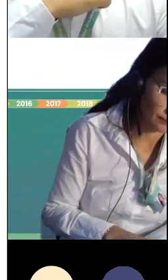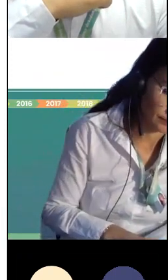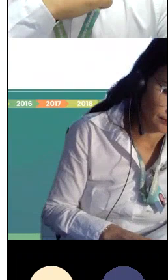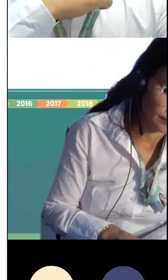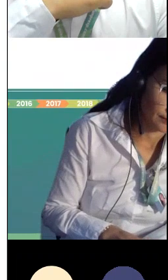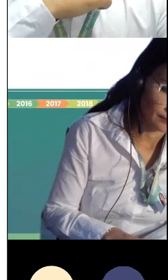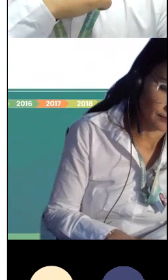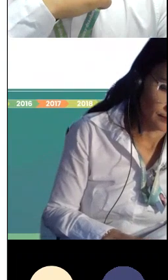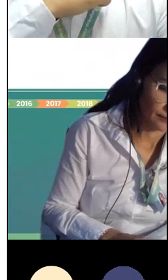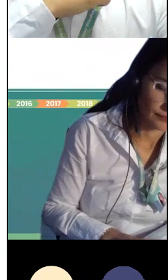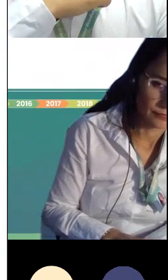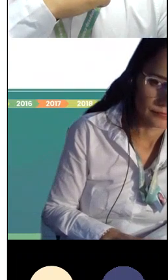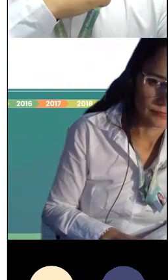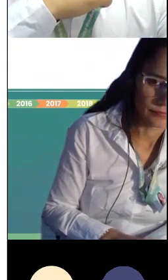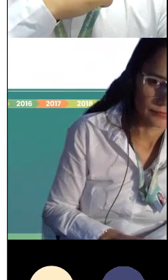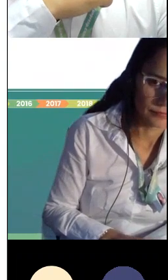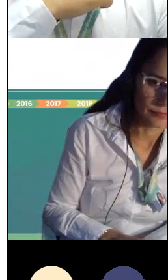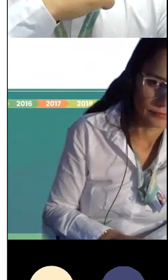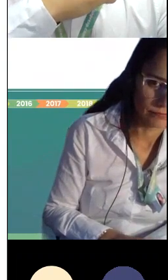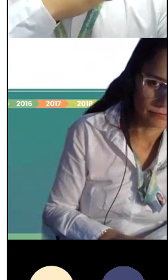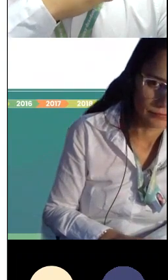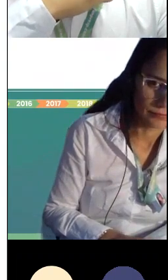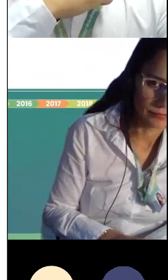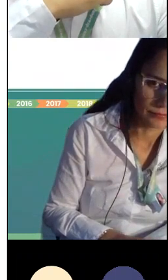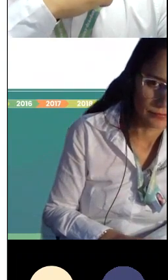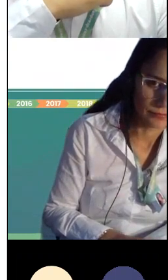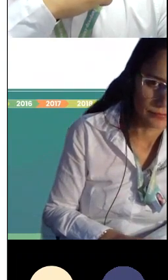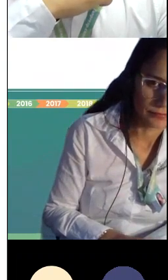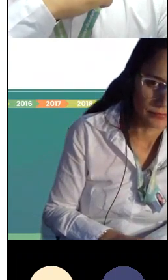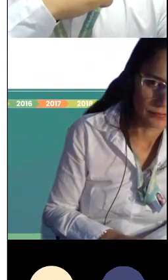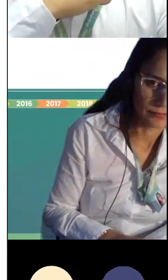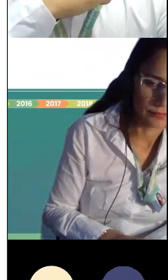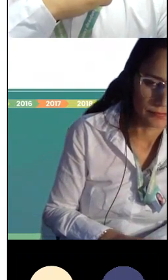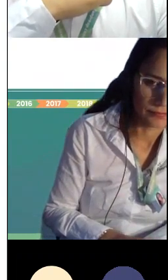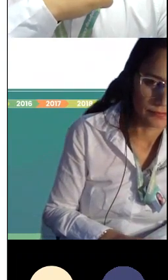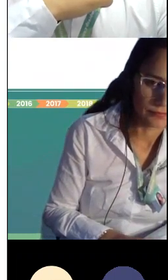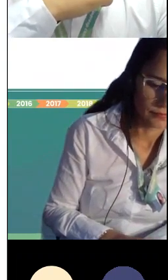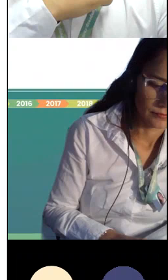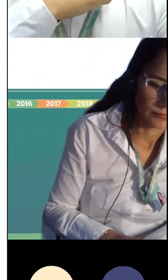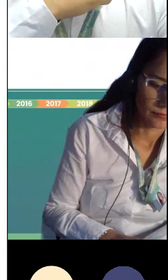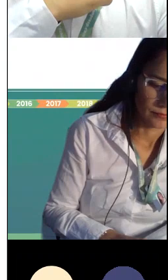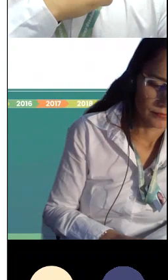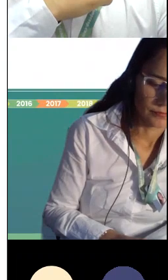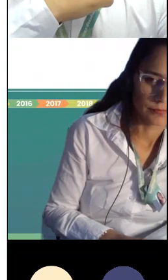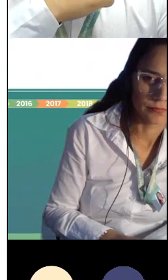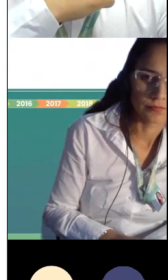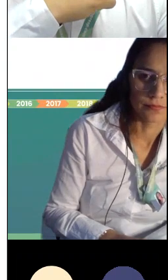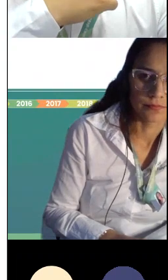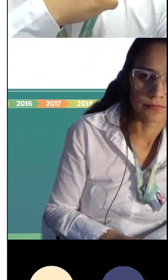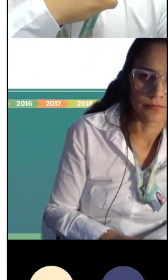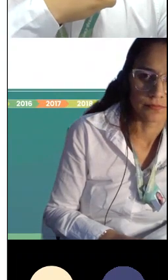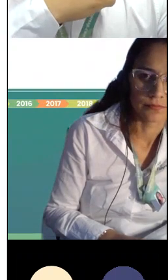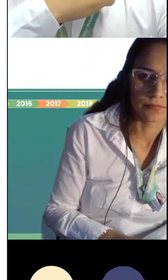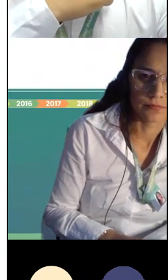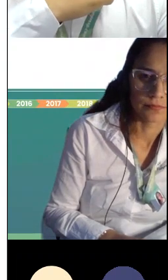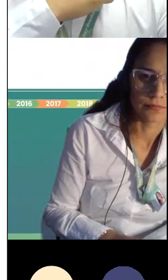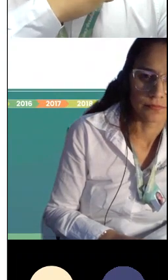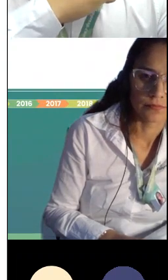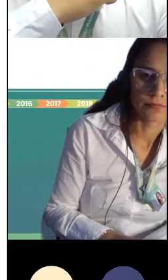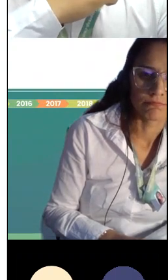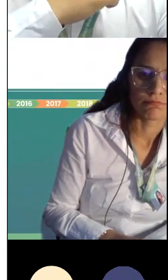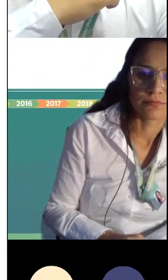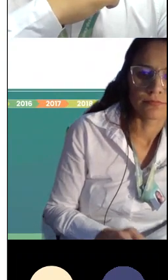3.960. Isso é muito legal. Os servidores estão percebendo agora, né, que a gente está no momento de declaração, essa devolução de